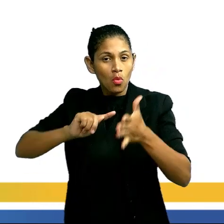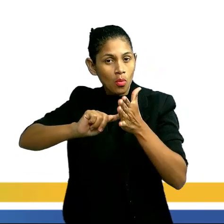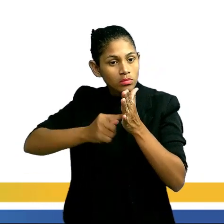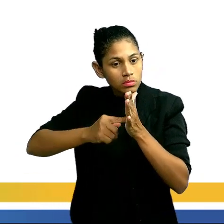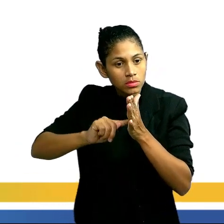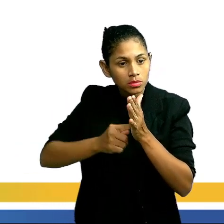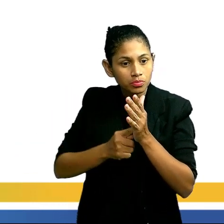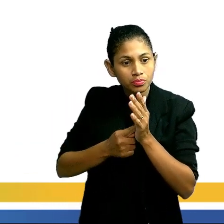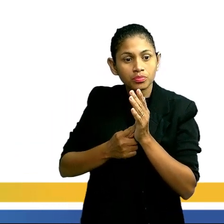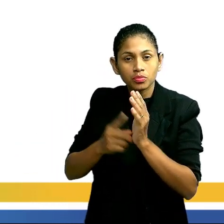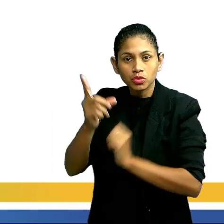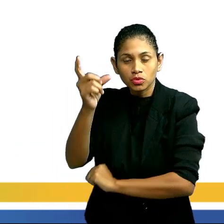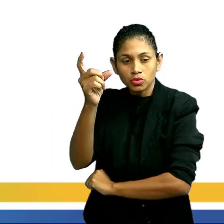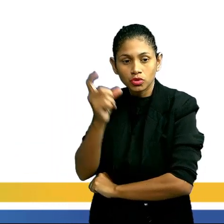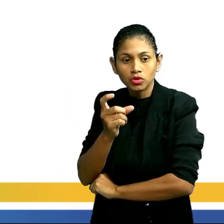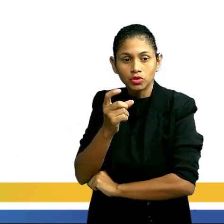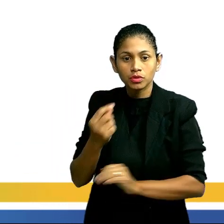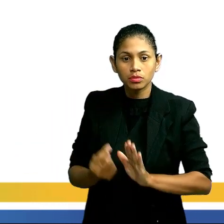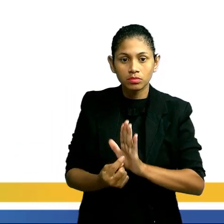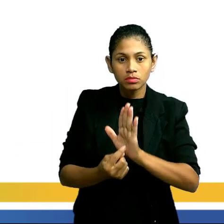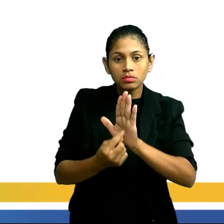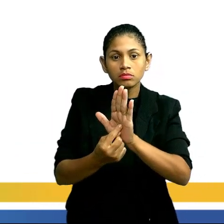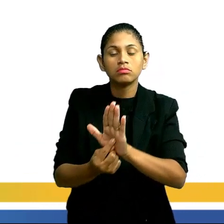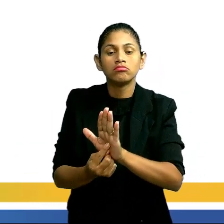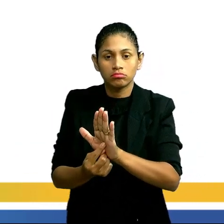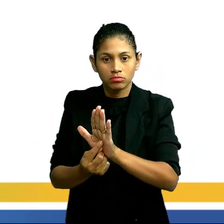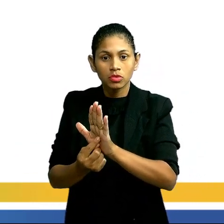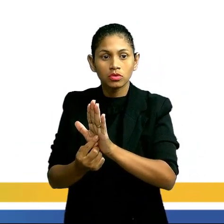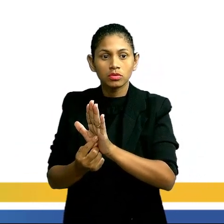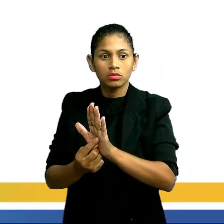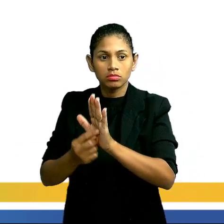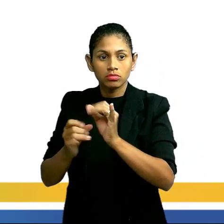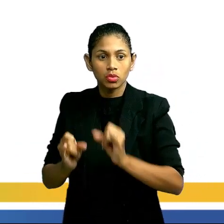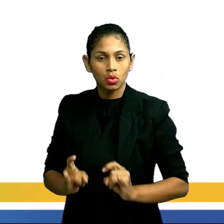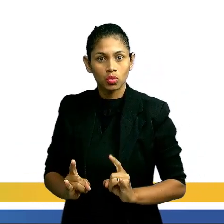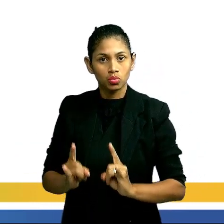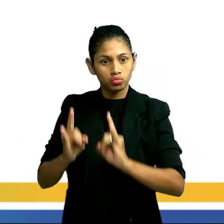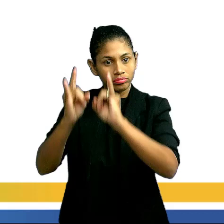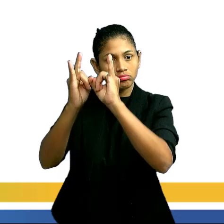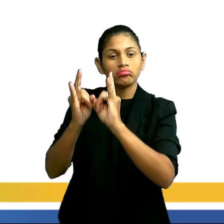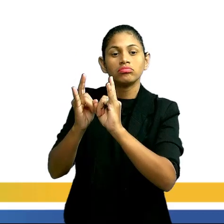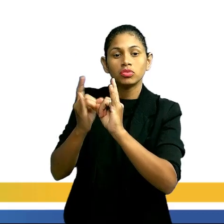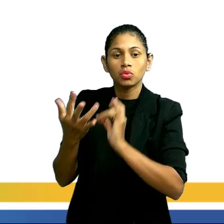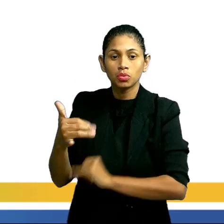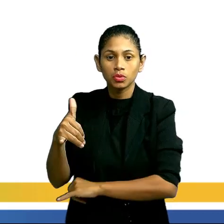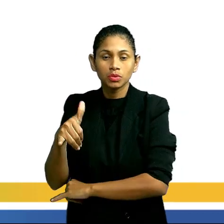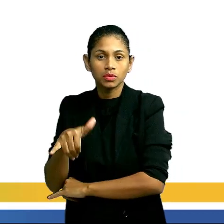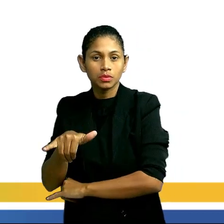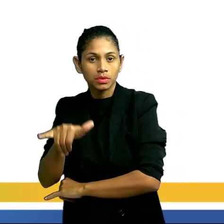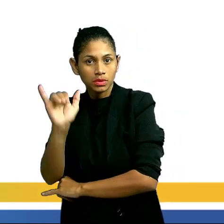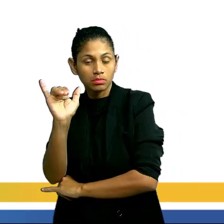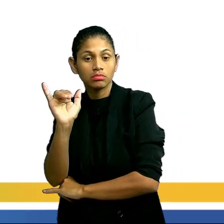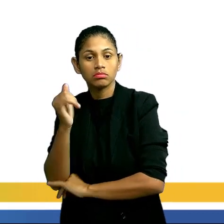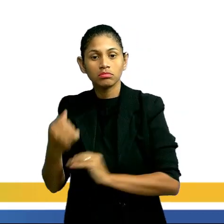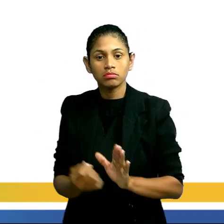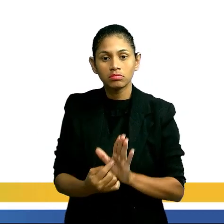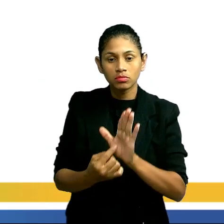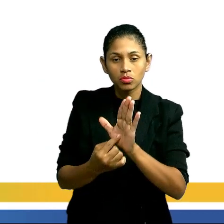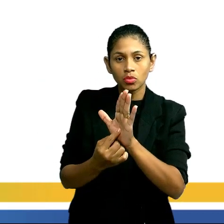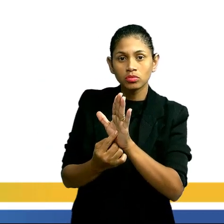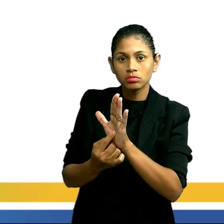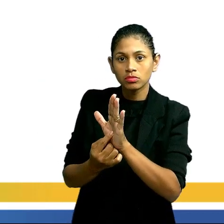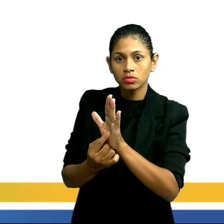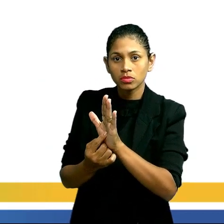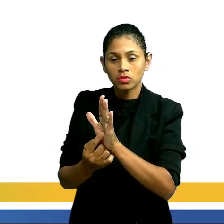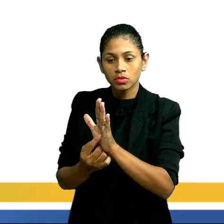residencial e o ponto Y indica a entrada de um parque. 3 moradores realizam caminhos diferentes